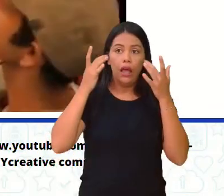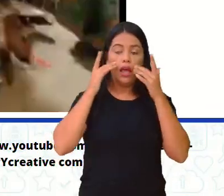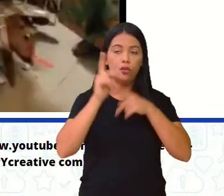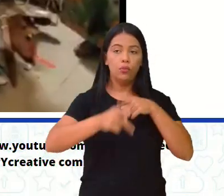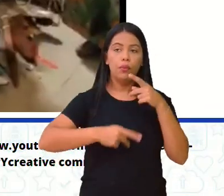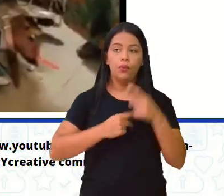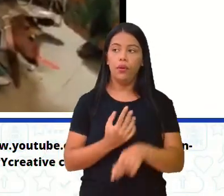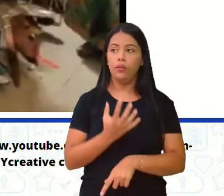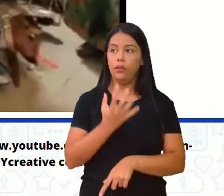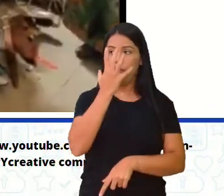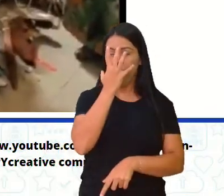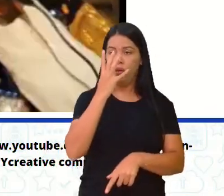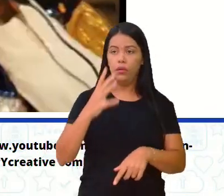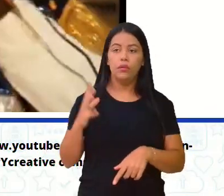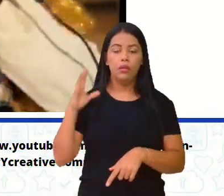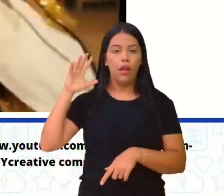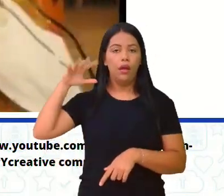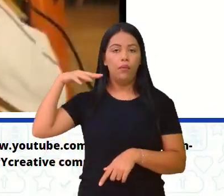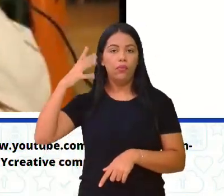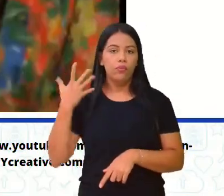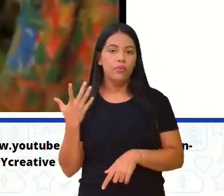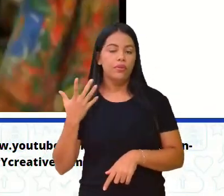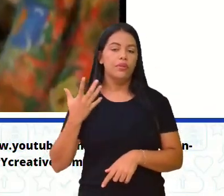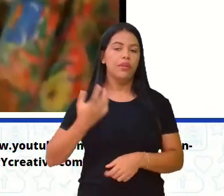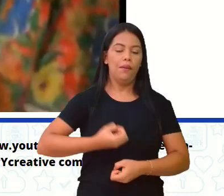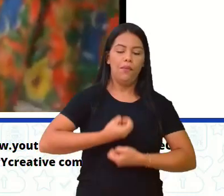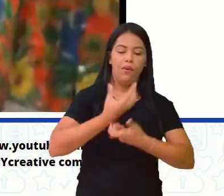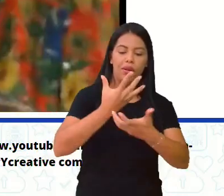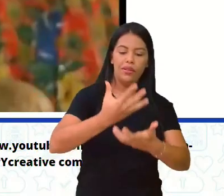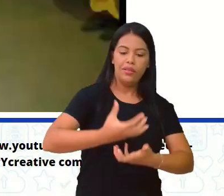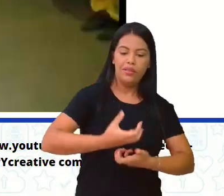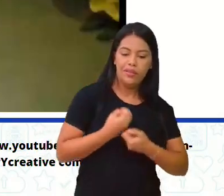de máscaras, a música, a poesia, a